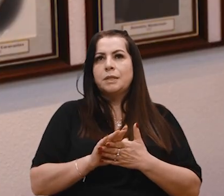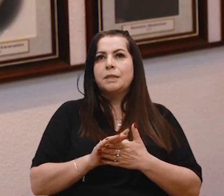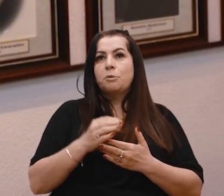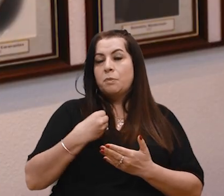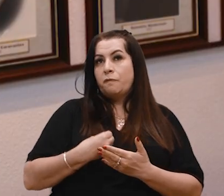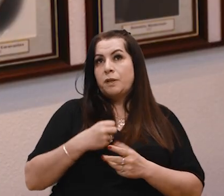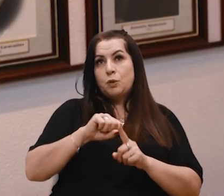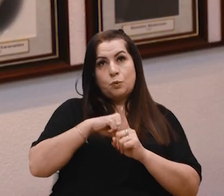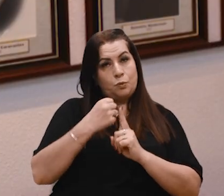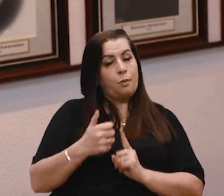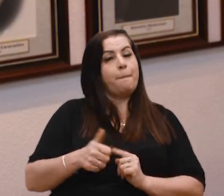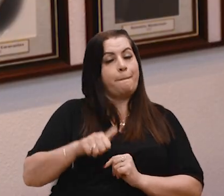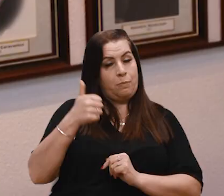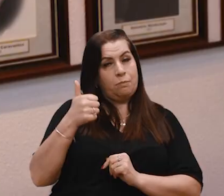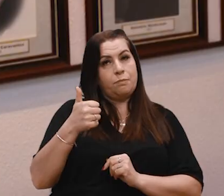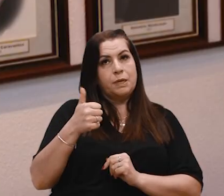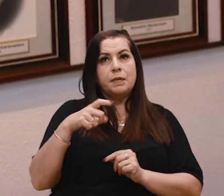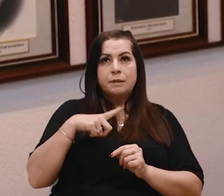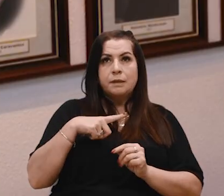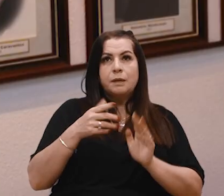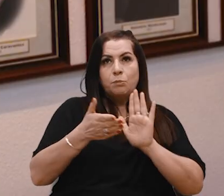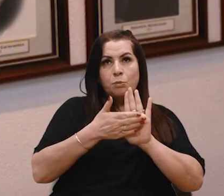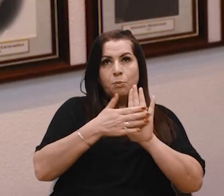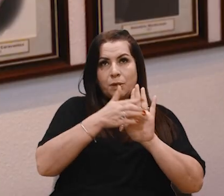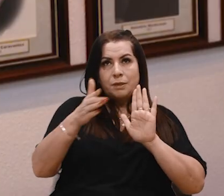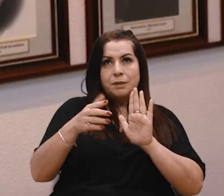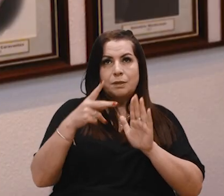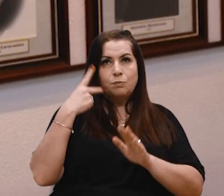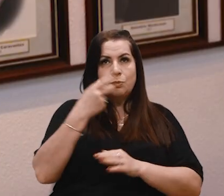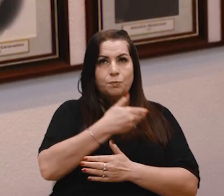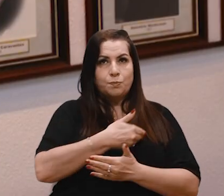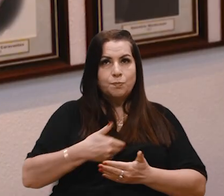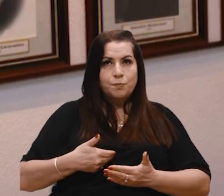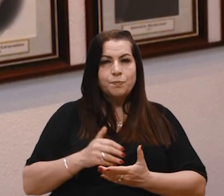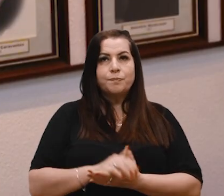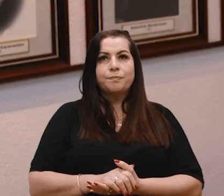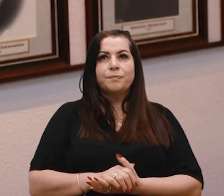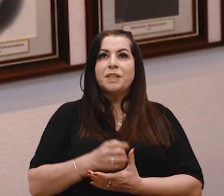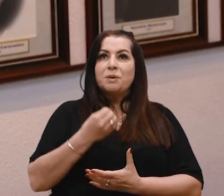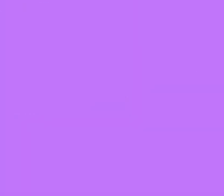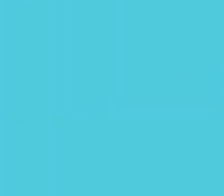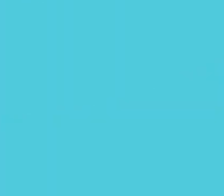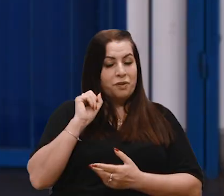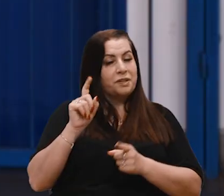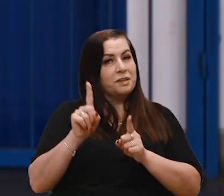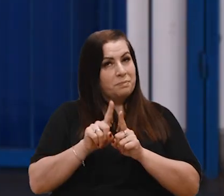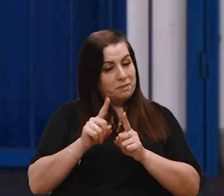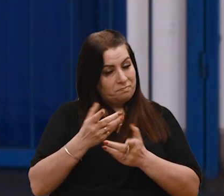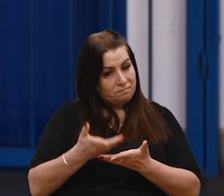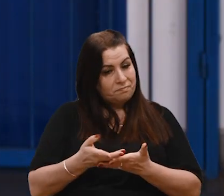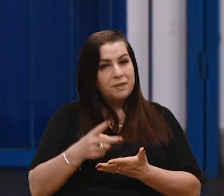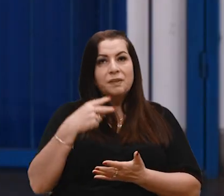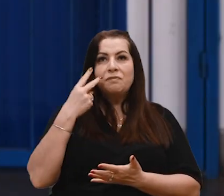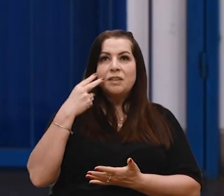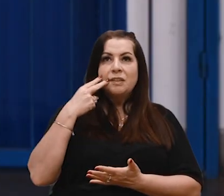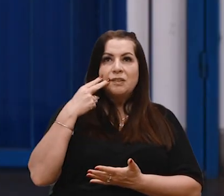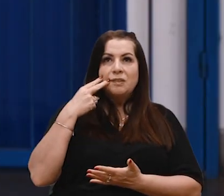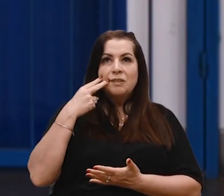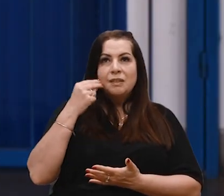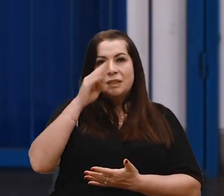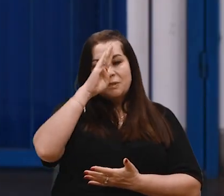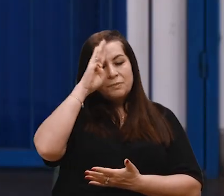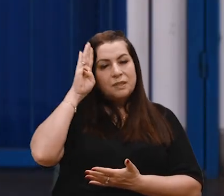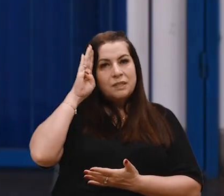pessoas poderem, né, ter uma vida social muito melhor, a gente tem que proporcionar nossas políticas públicas. Que bom ouvir também, então,